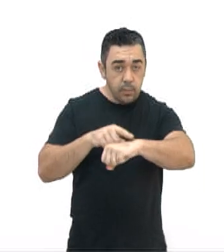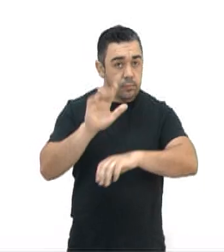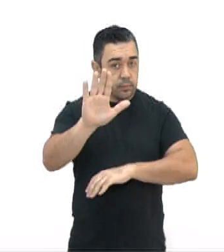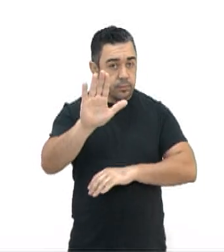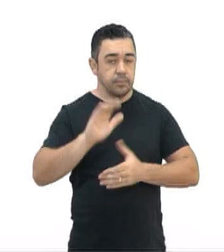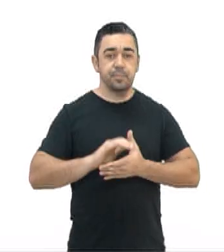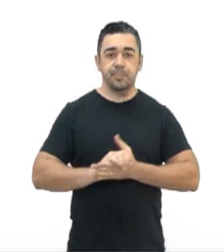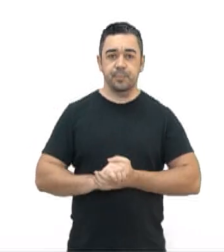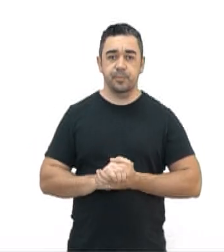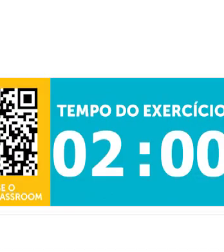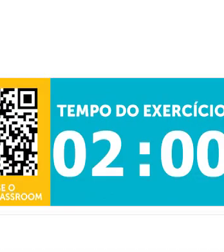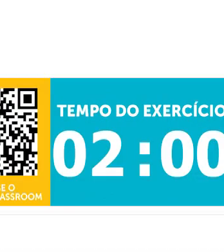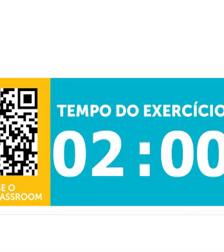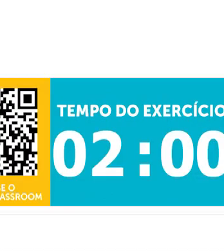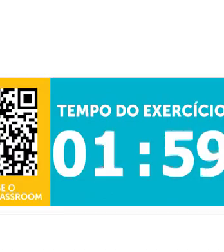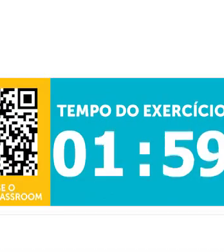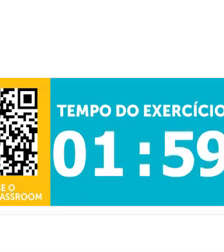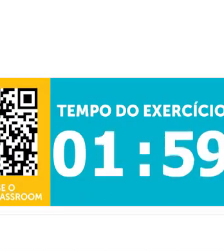já voltamos.